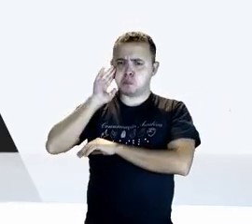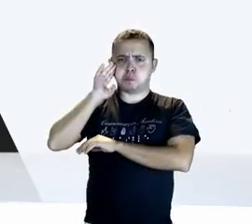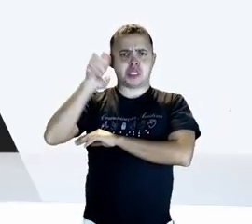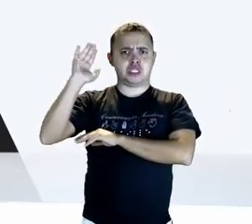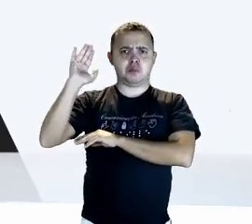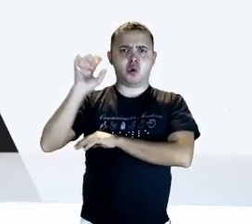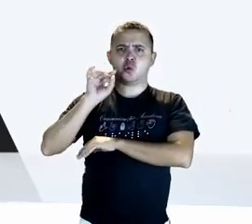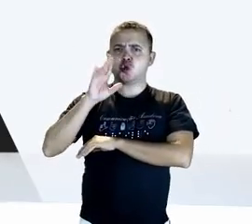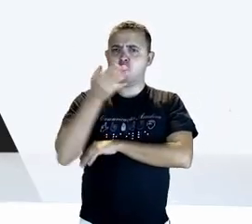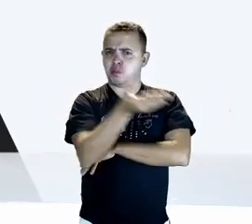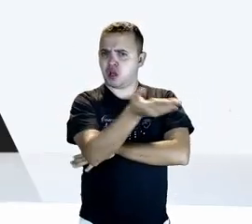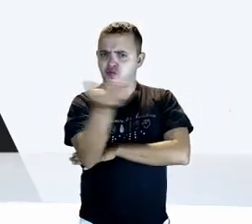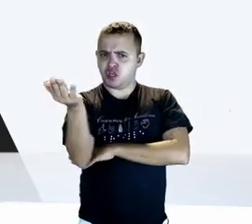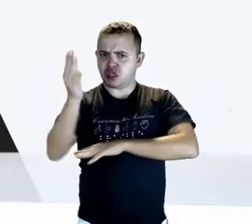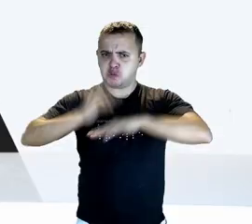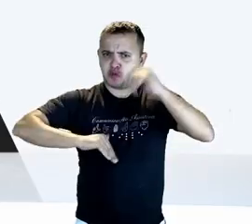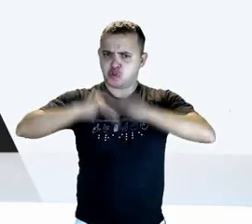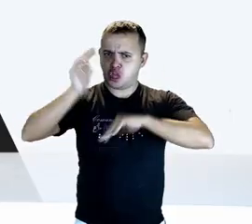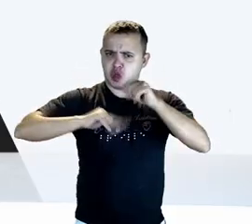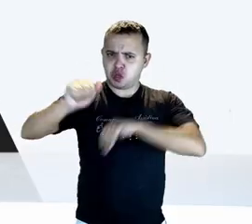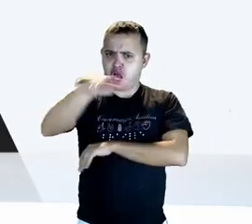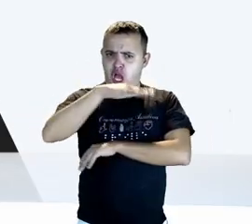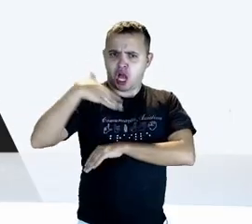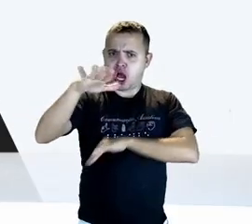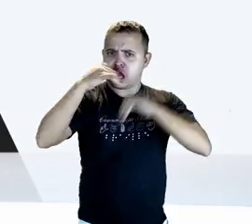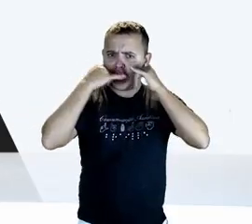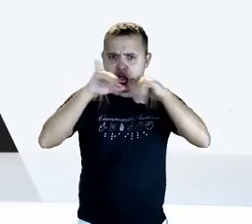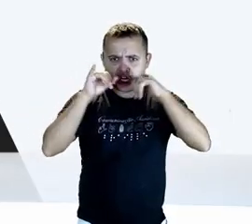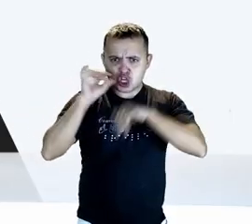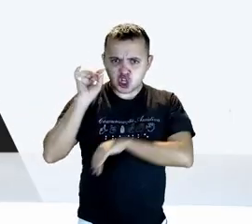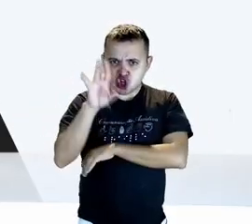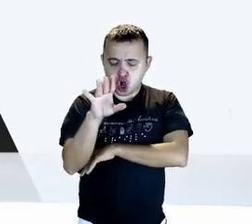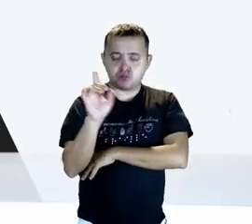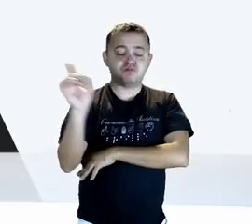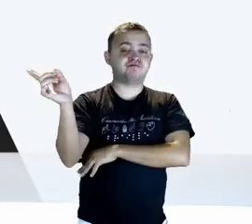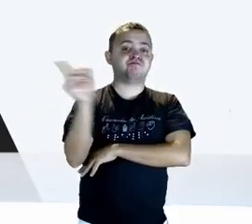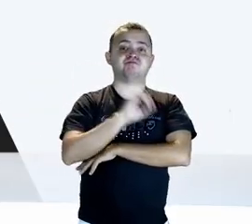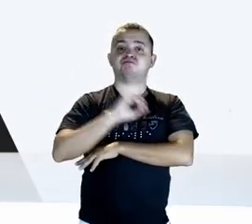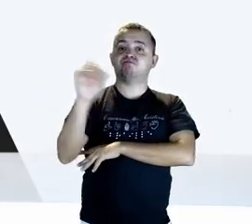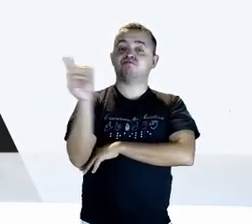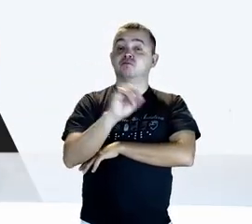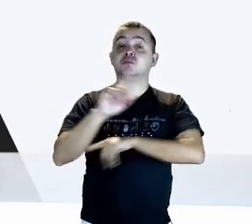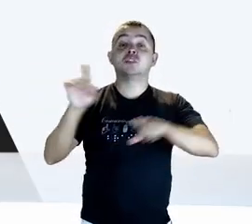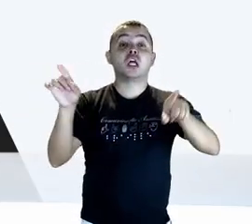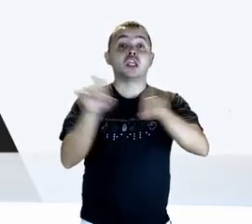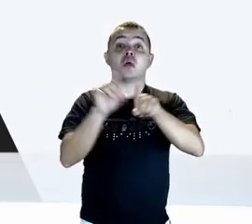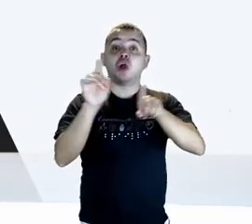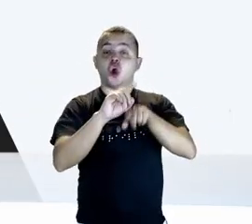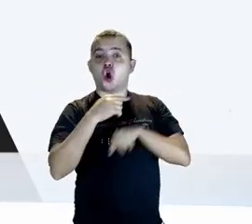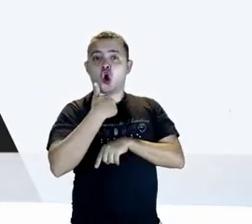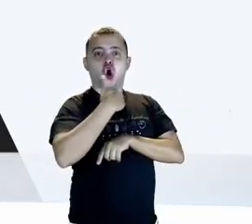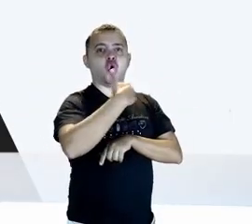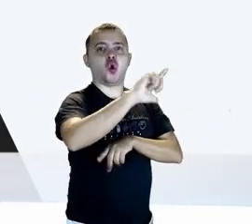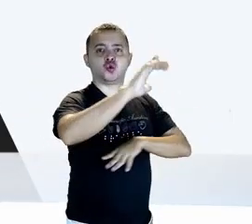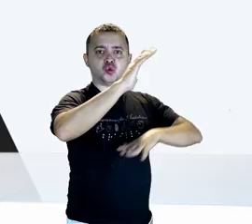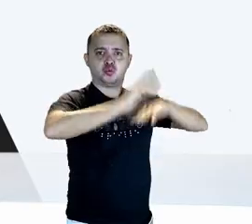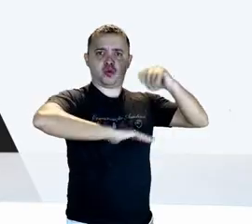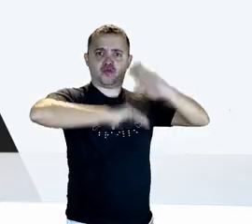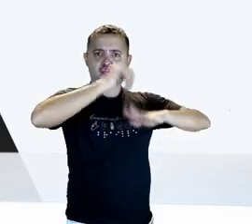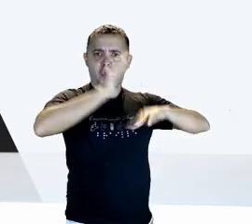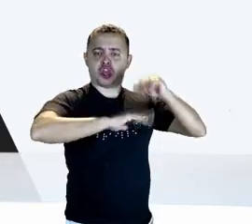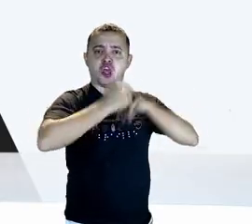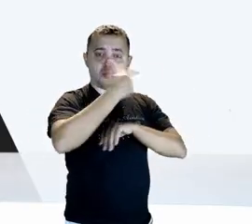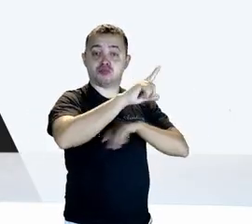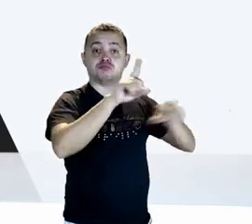não somente para vocês que são profissionais de elétrica, mas deve ser abordado